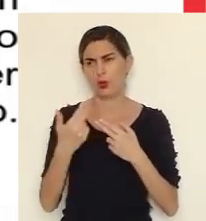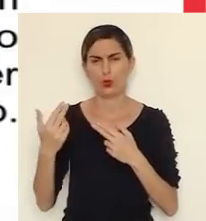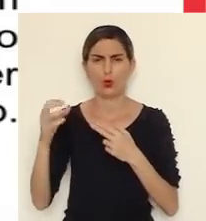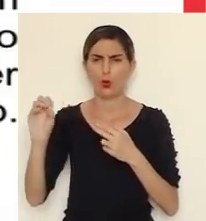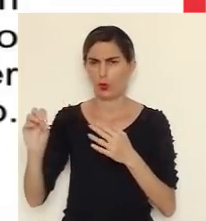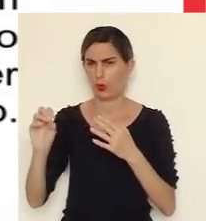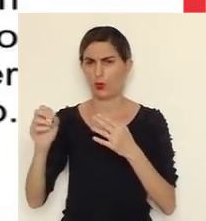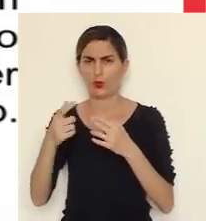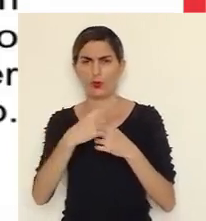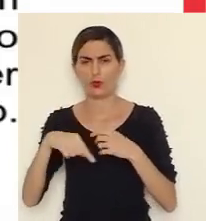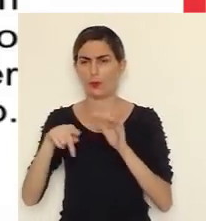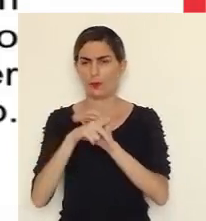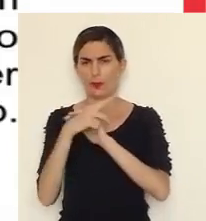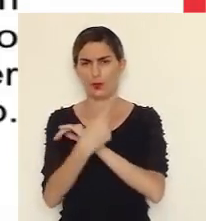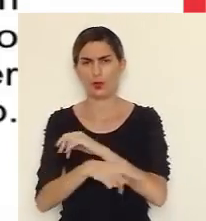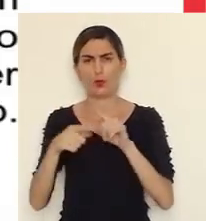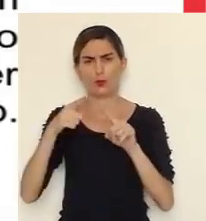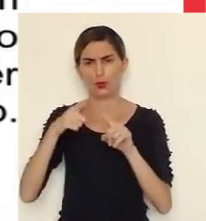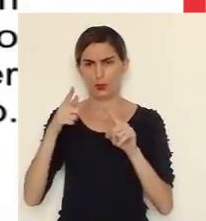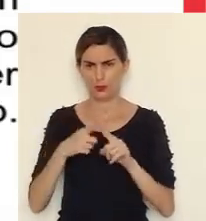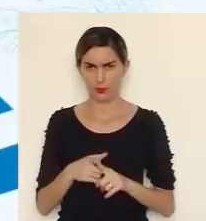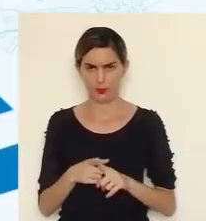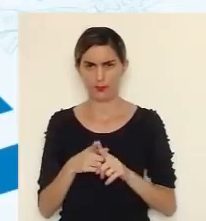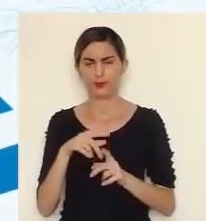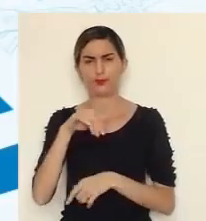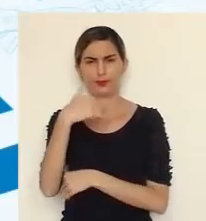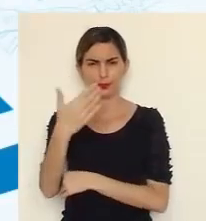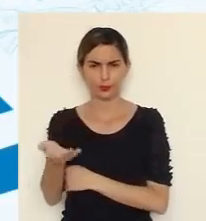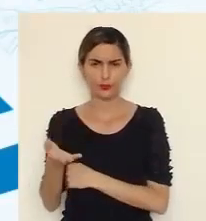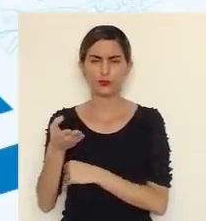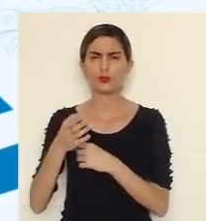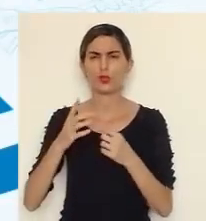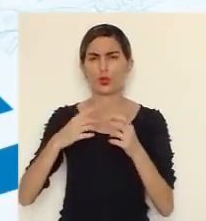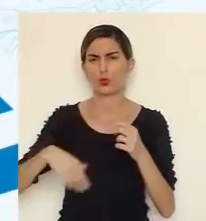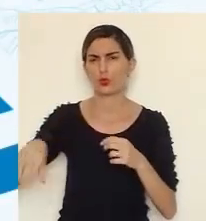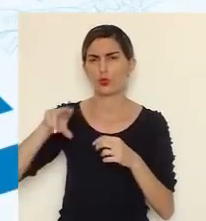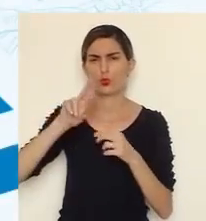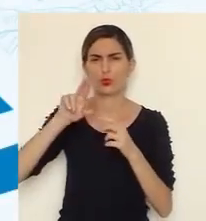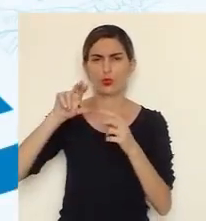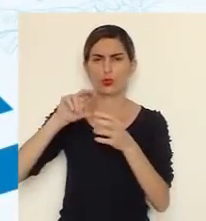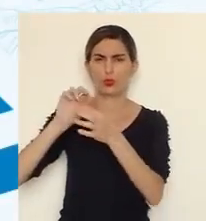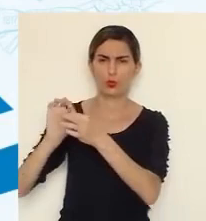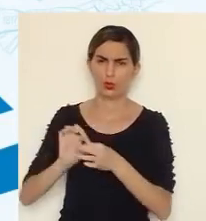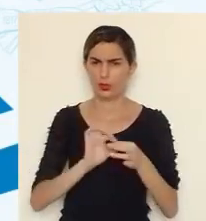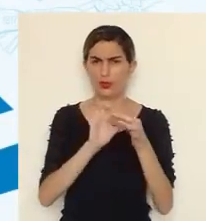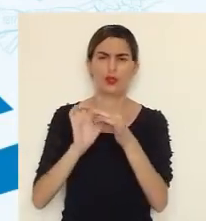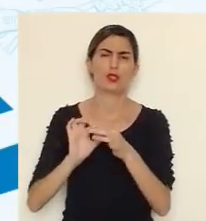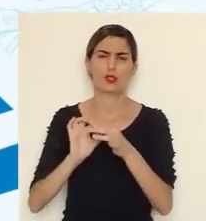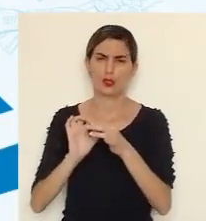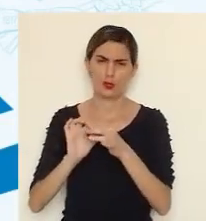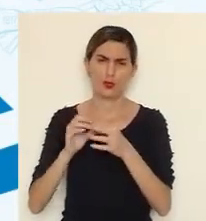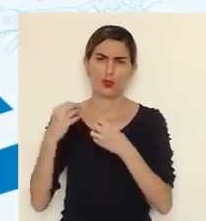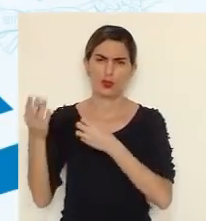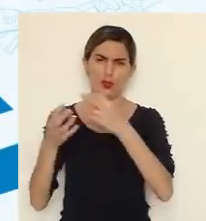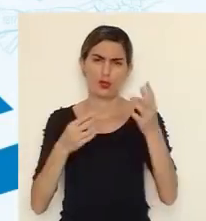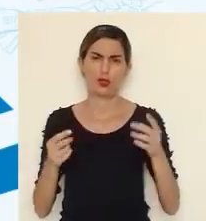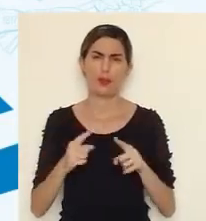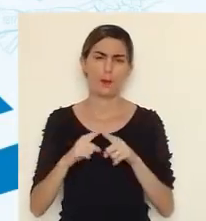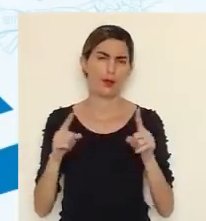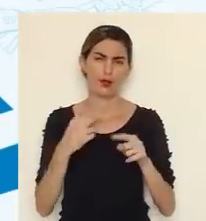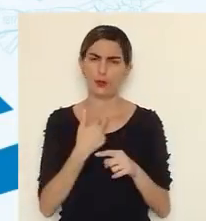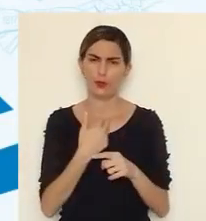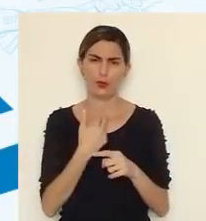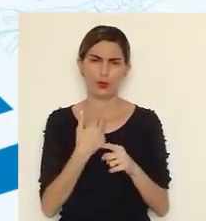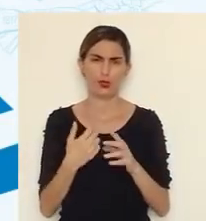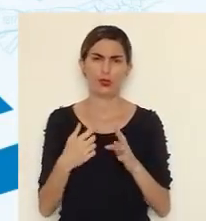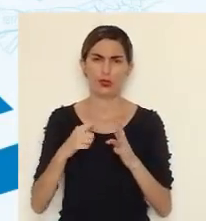indivíduos O, ou seja, do seu próprio tipo. Quer dizer que o doador universal ele pode doar para todo mundo,